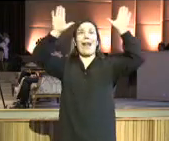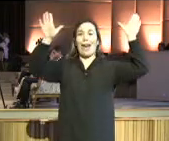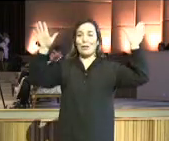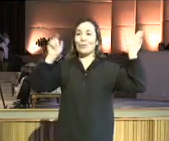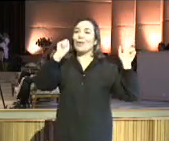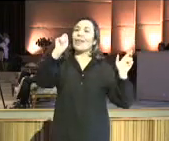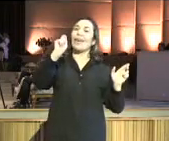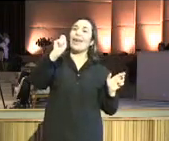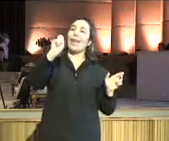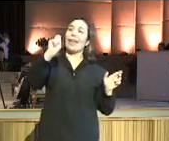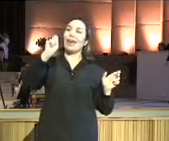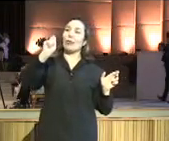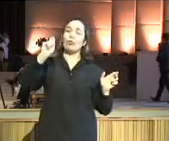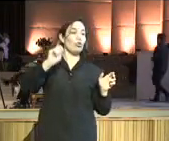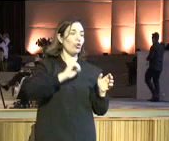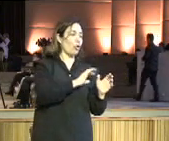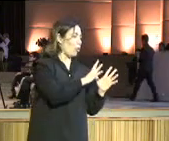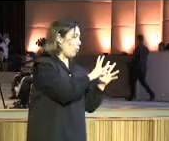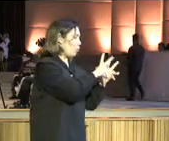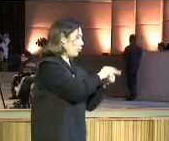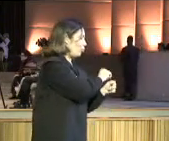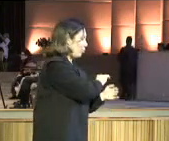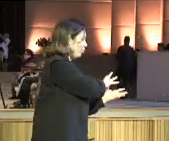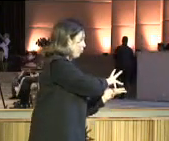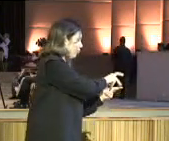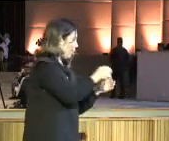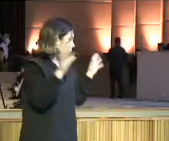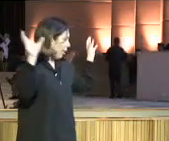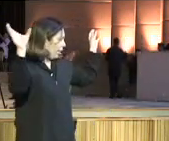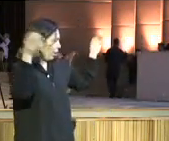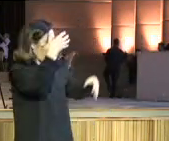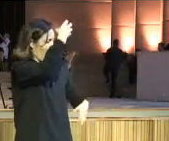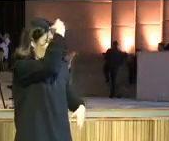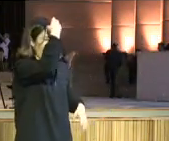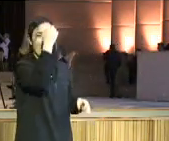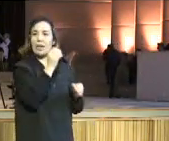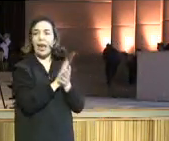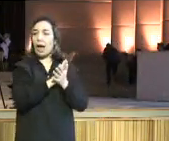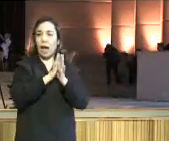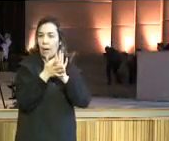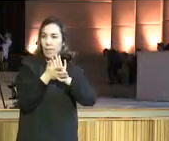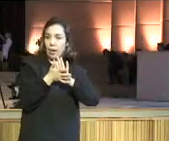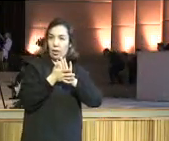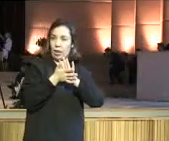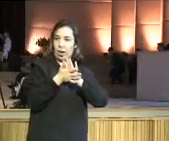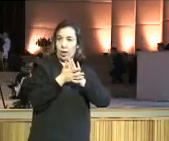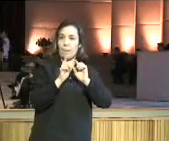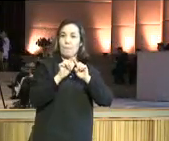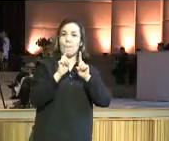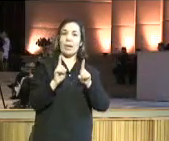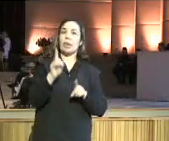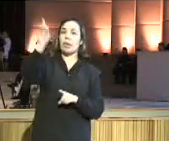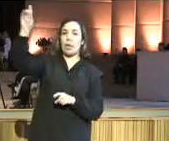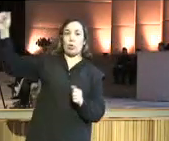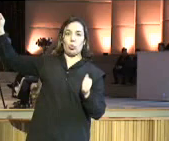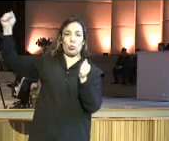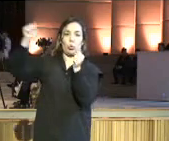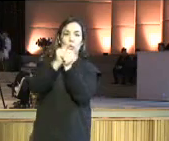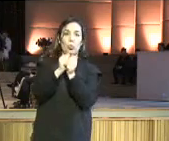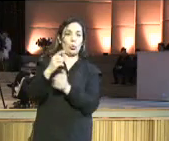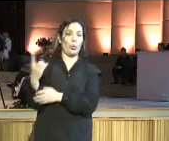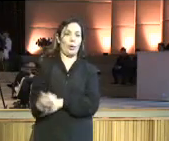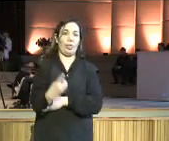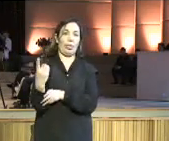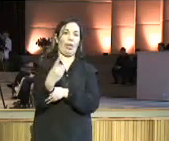O que não passa é o Deus eterno, que é fiel até quando a gente é infiel.